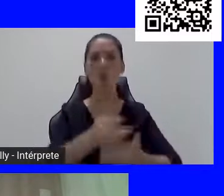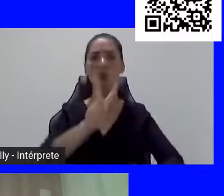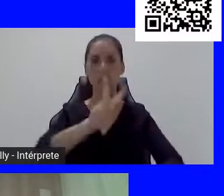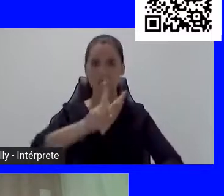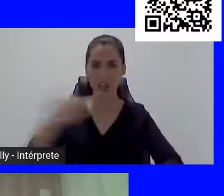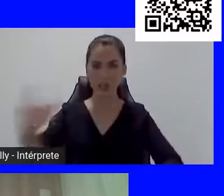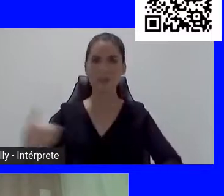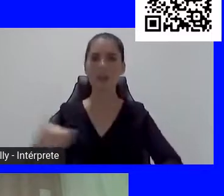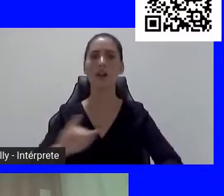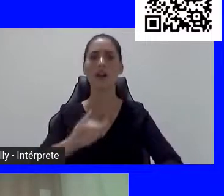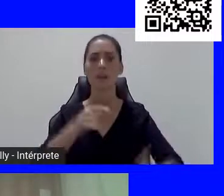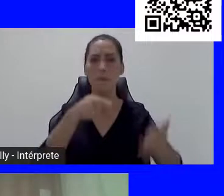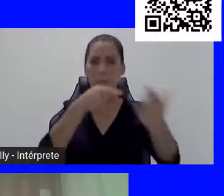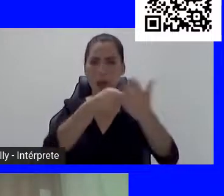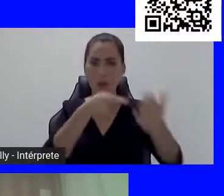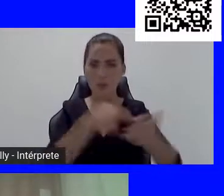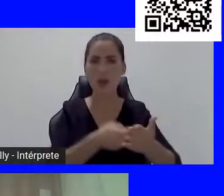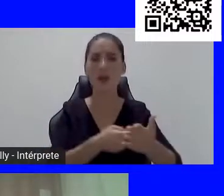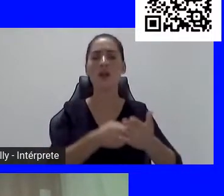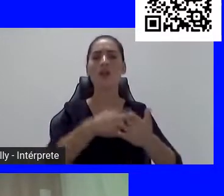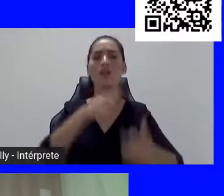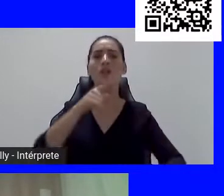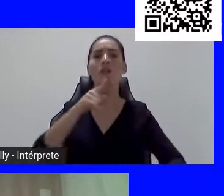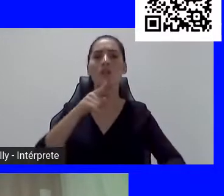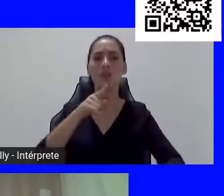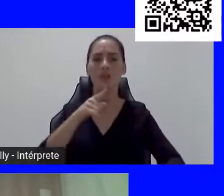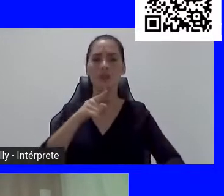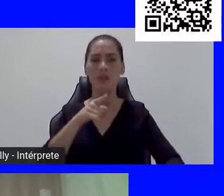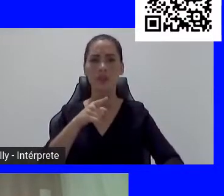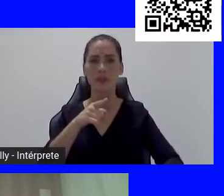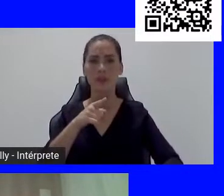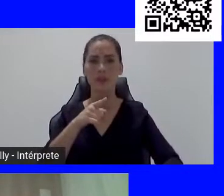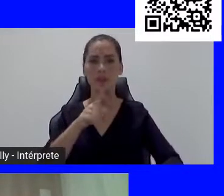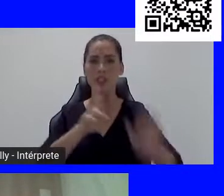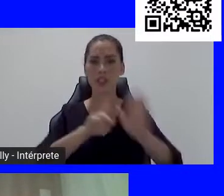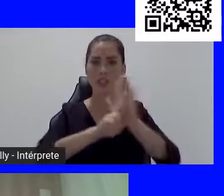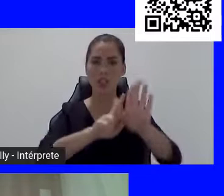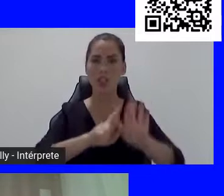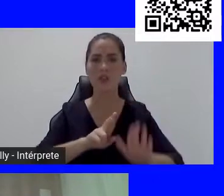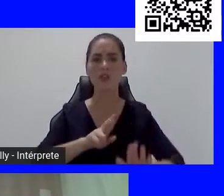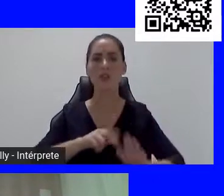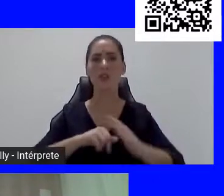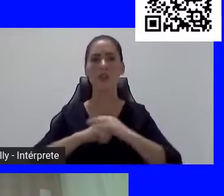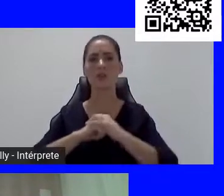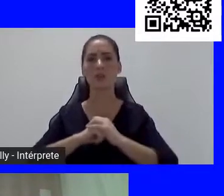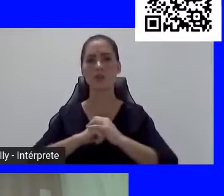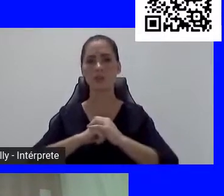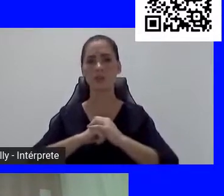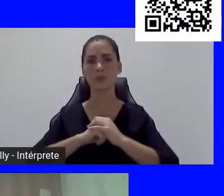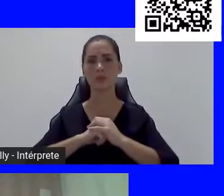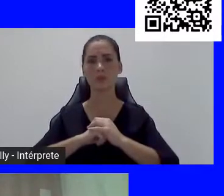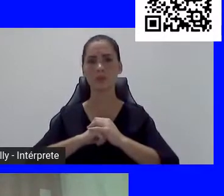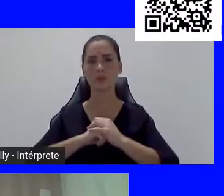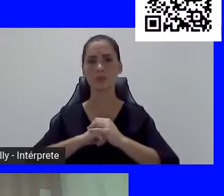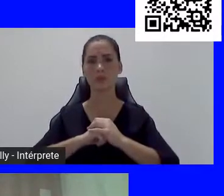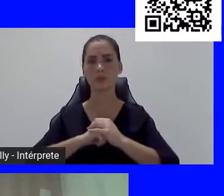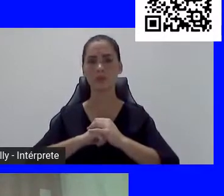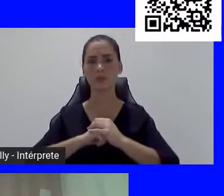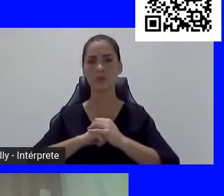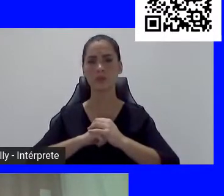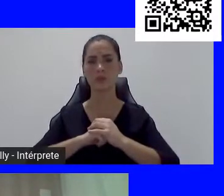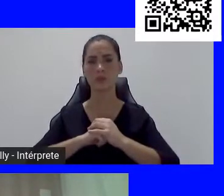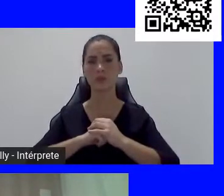partir de 1º de janeiro de 2023, quando perderem um foro privilegiado. Ou, ainda que se elejam algum outro cargo,